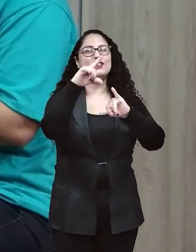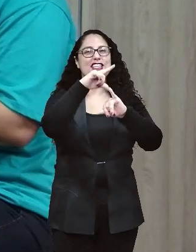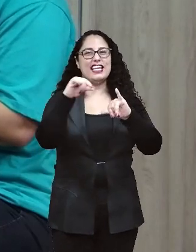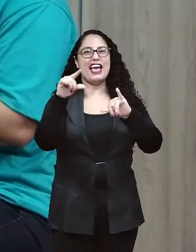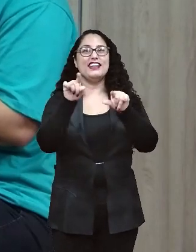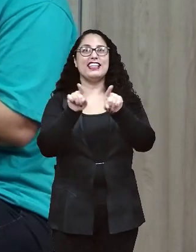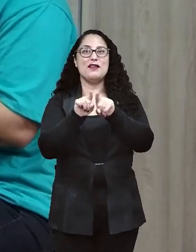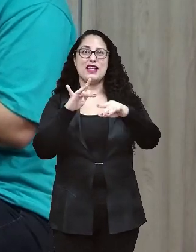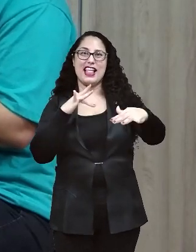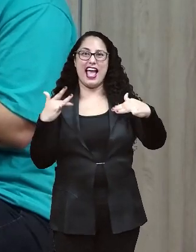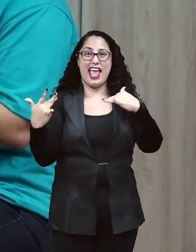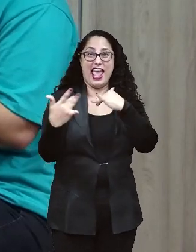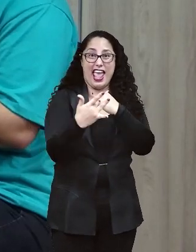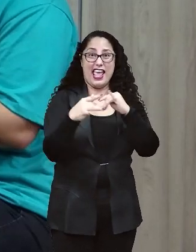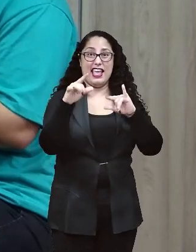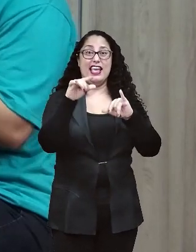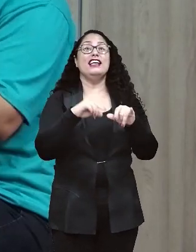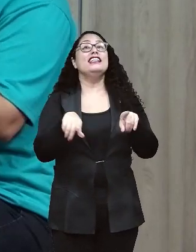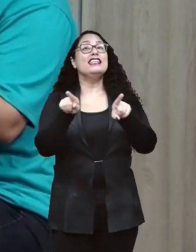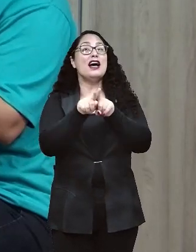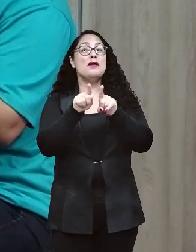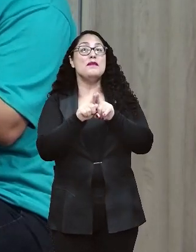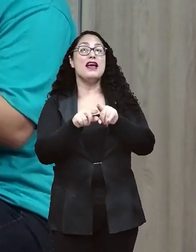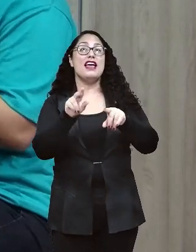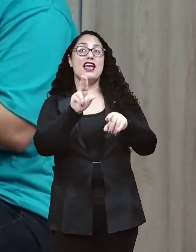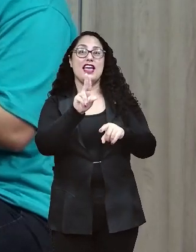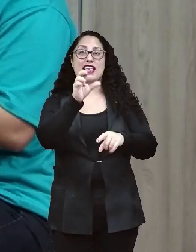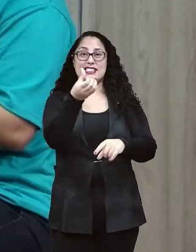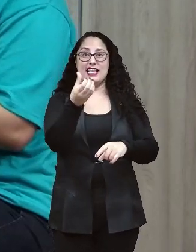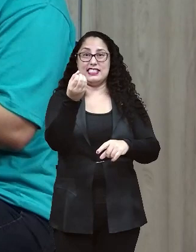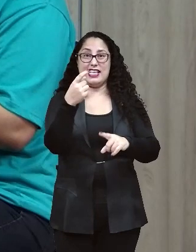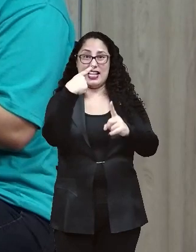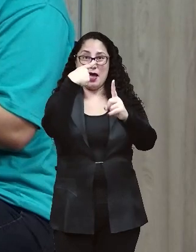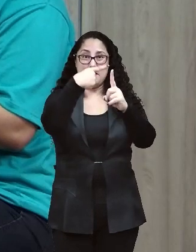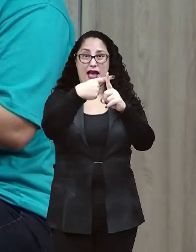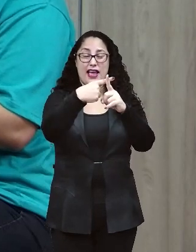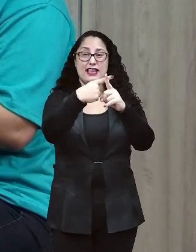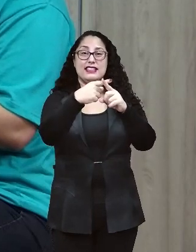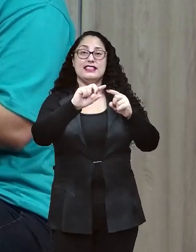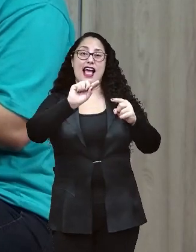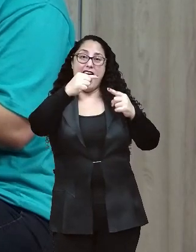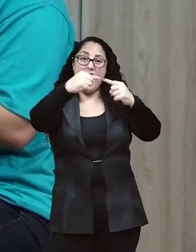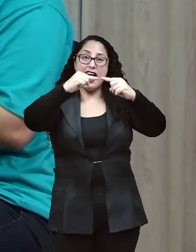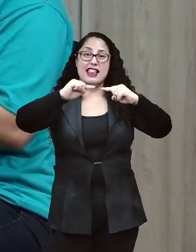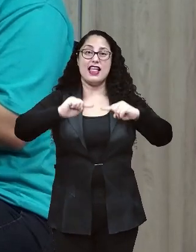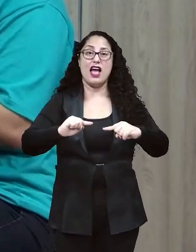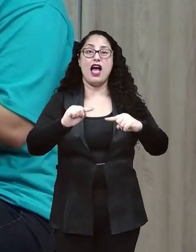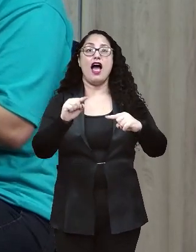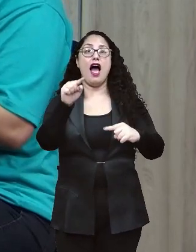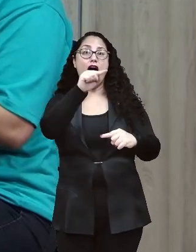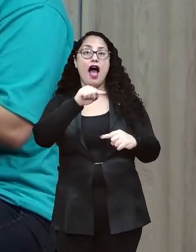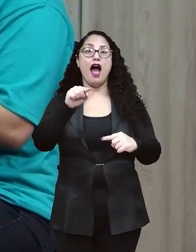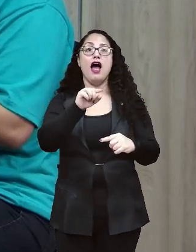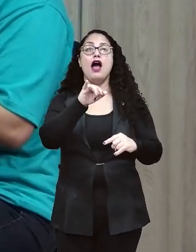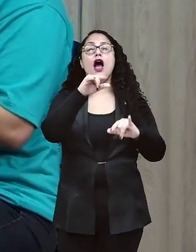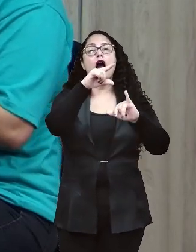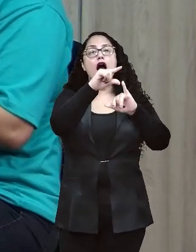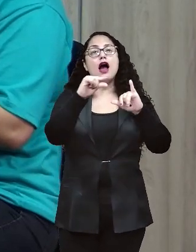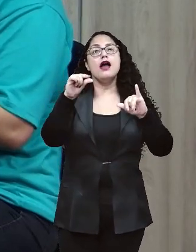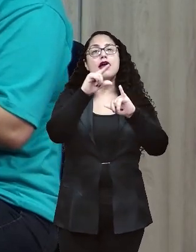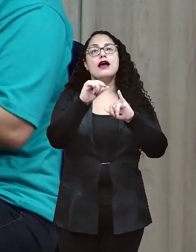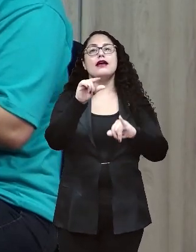IFB. Na rede social do IFB 60+, arroba IFB 60 _ mais, no Instagram. IFB